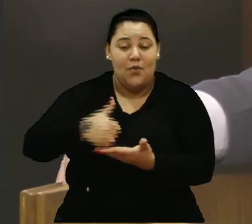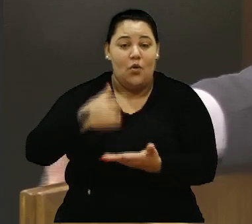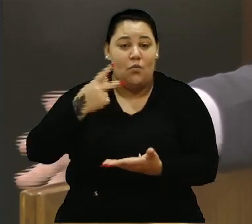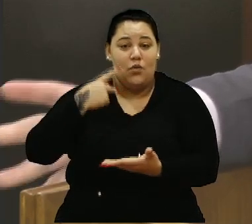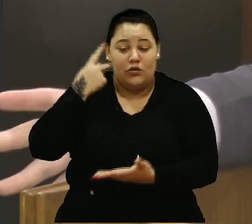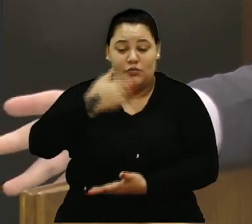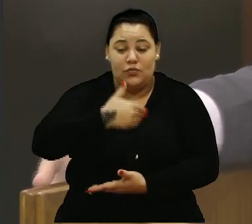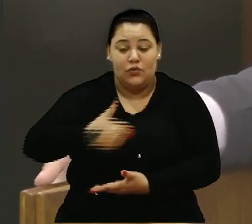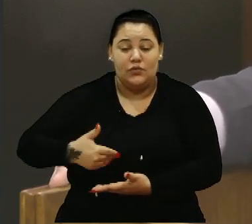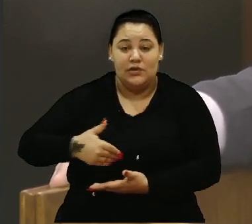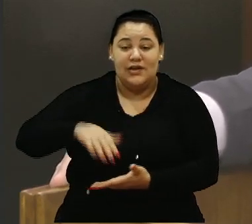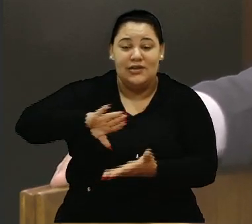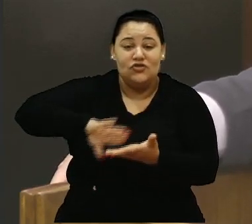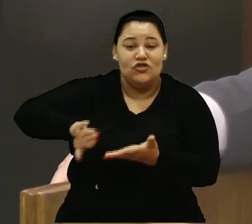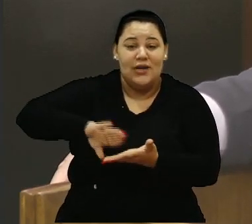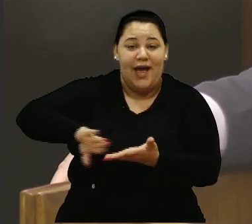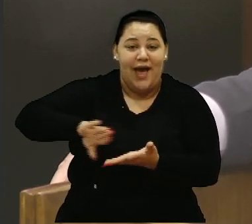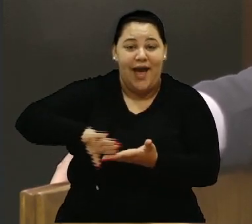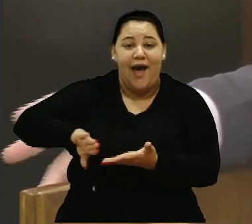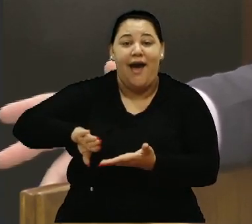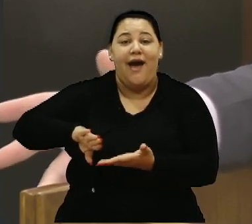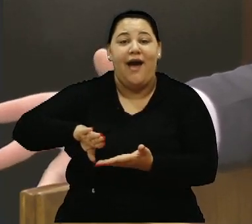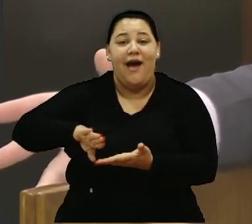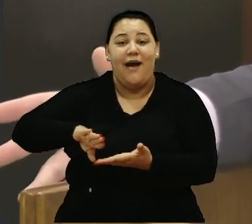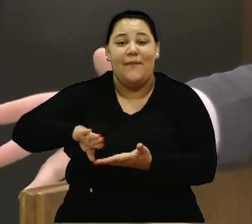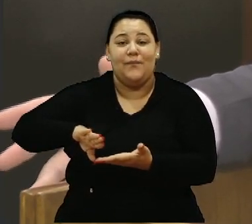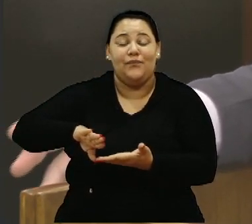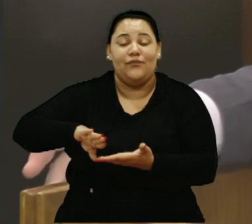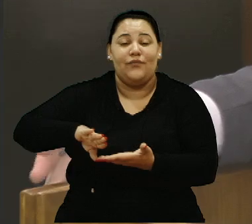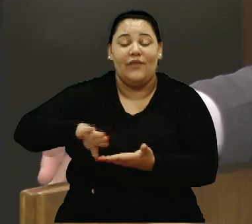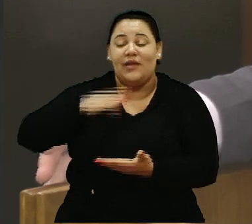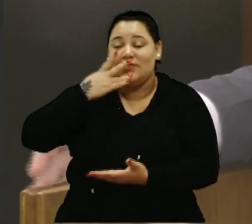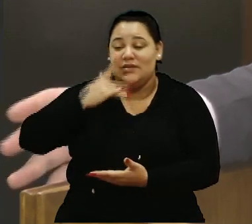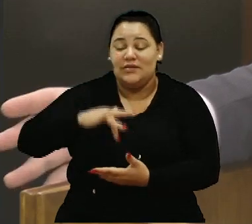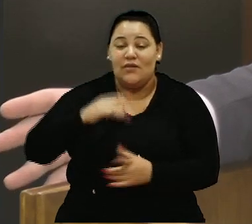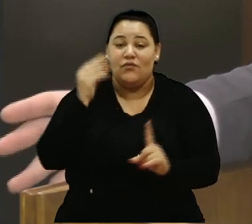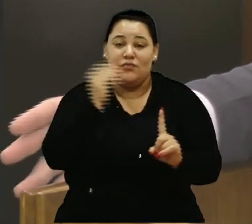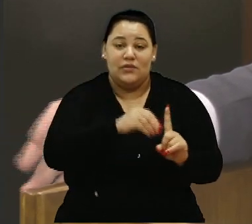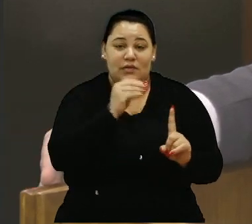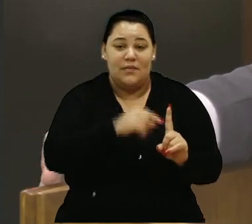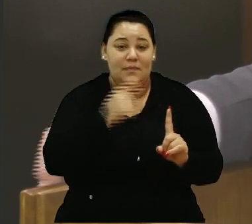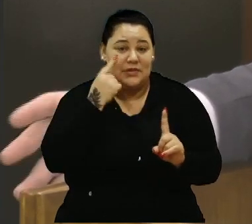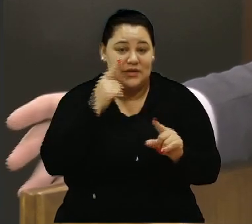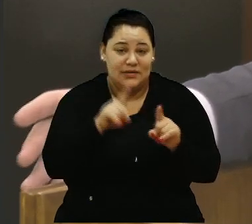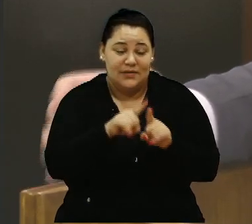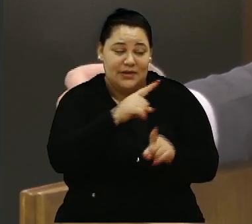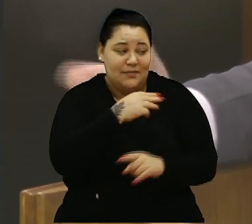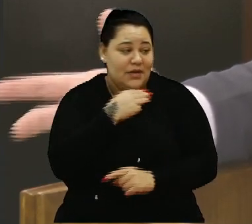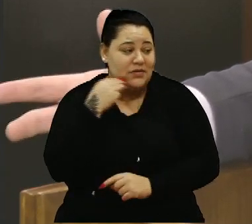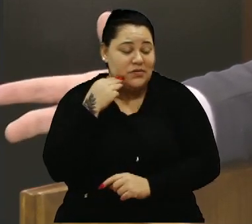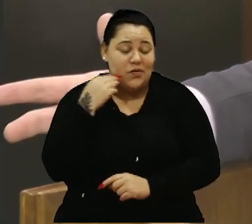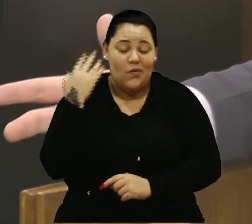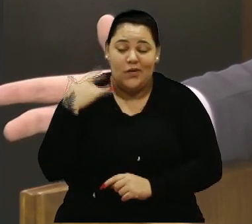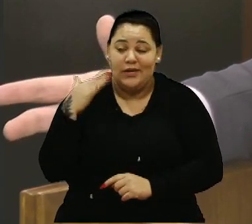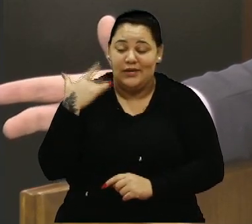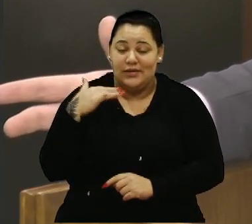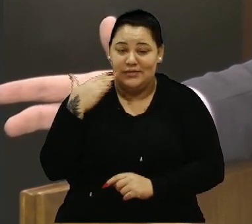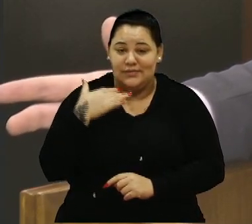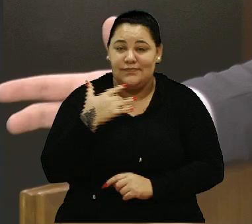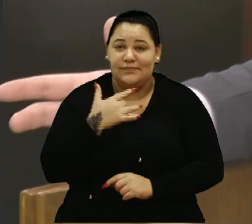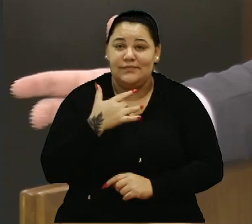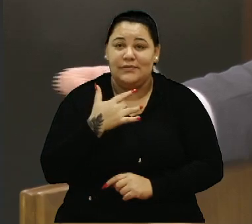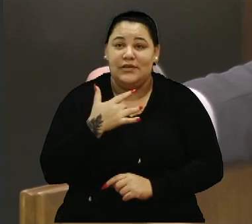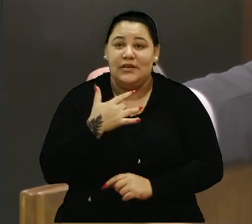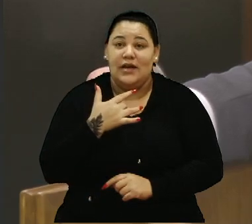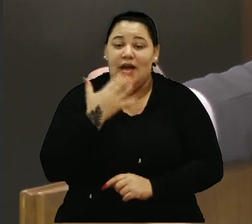retirada das crianças em situação de vulnerabilidade. Pensar, né, vereadora Marisol, vereadora Andressa e demais vereadores, que a criança precisa sair de casa, às vezes, para estar